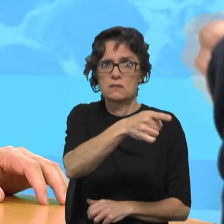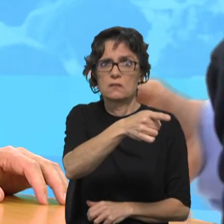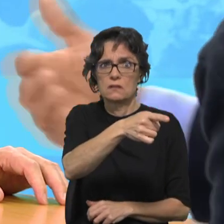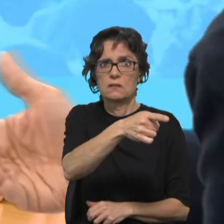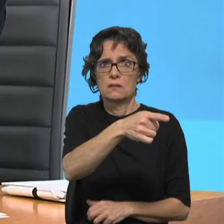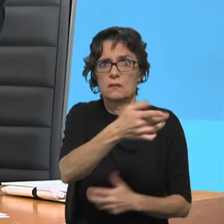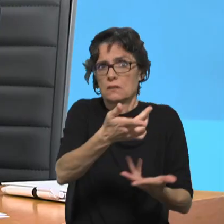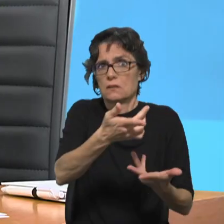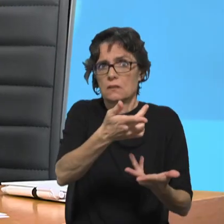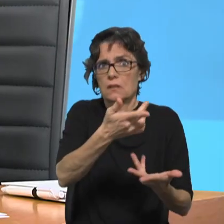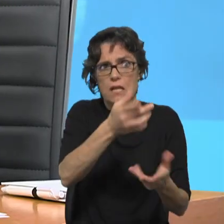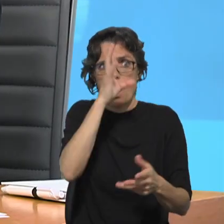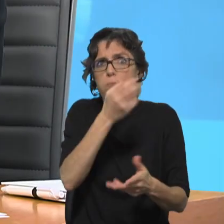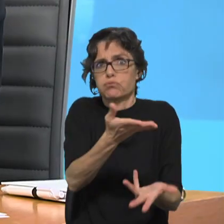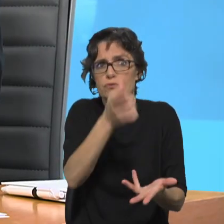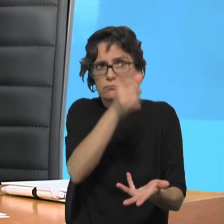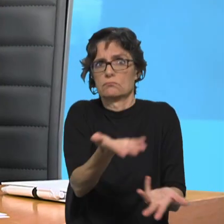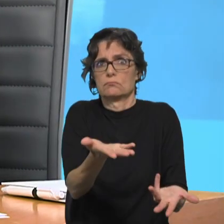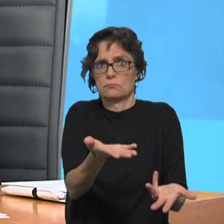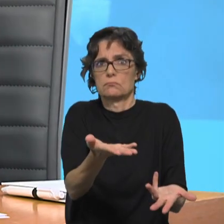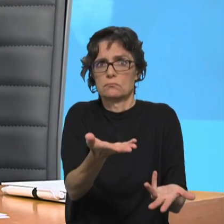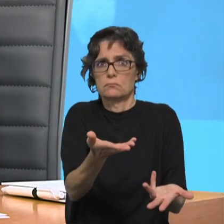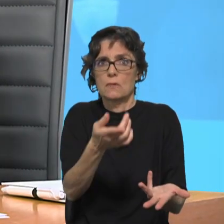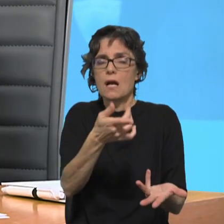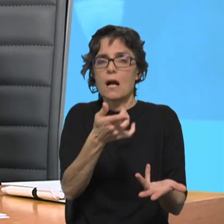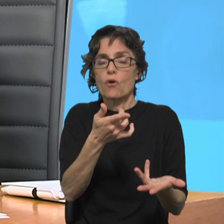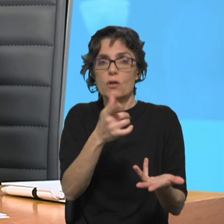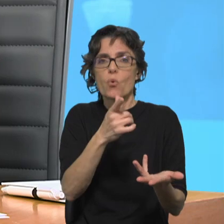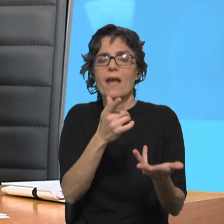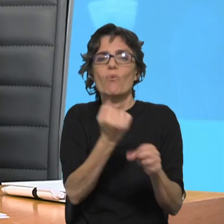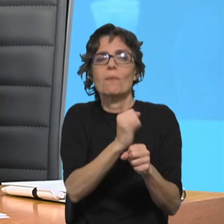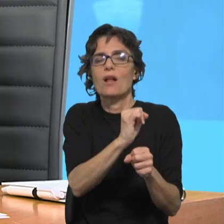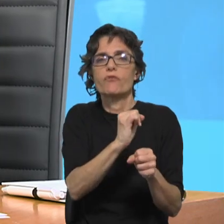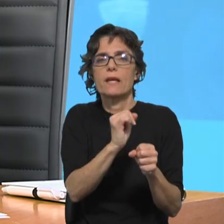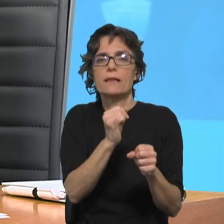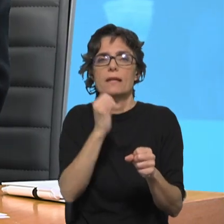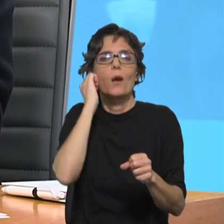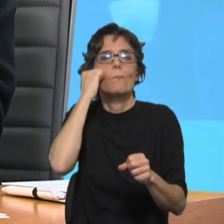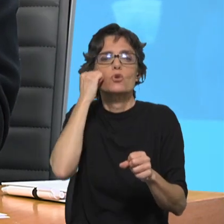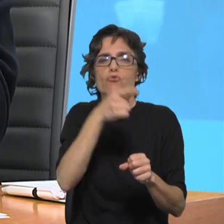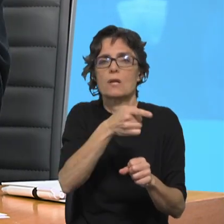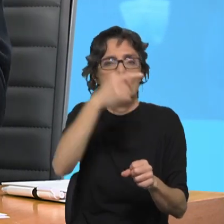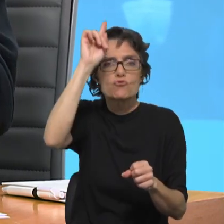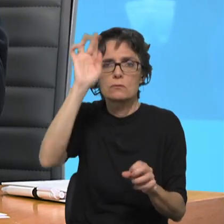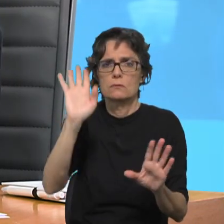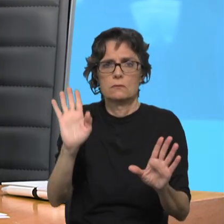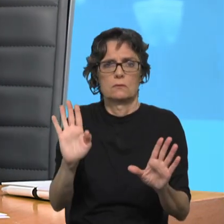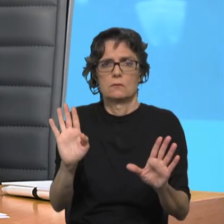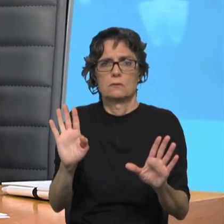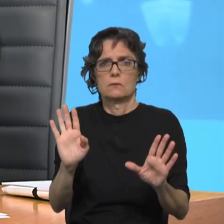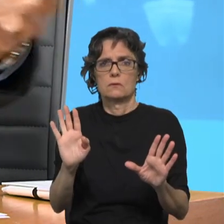interna que o torna abusador. Portanto, não é a função que a pessoa tem que o torna abusador. Portanto,